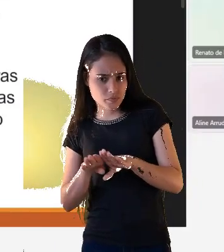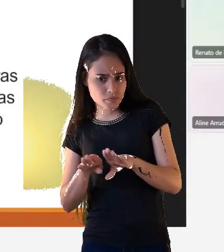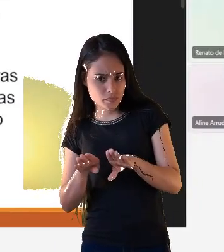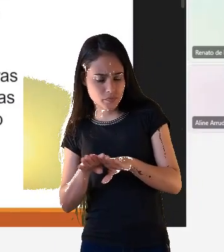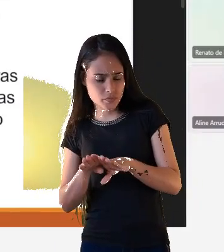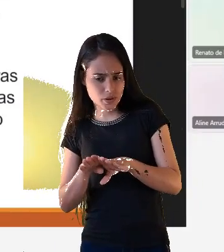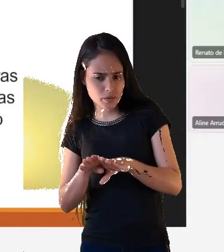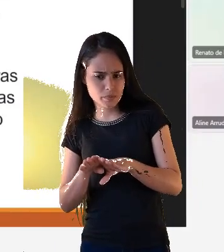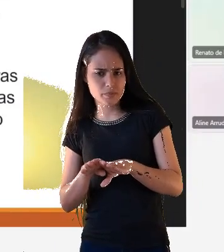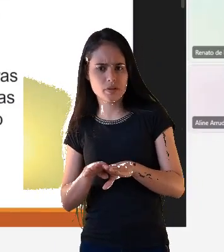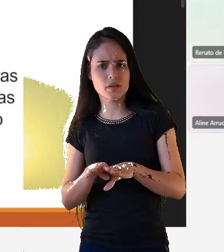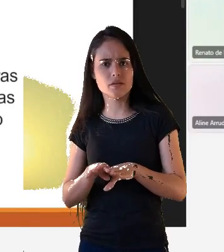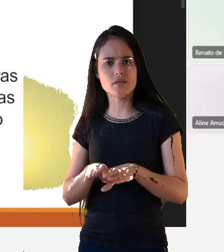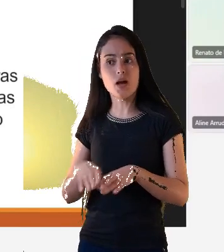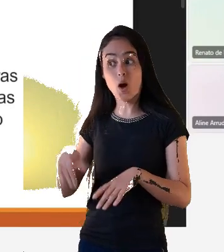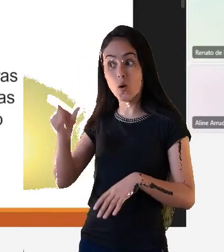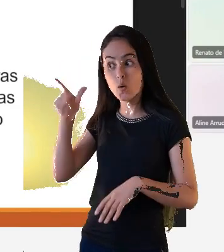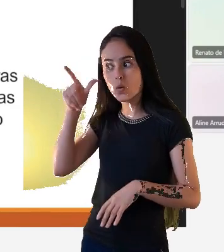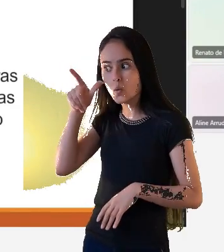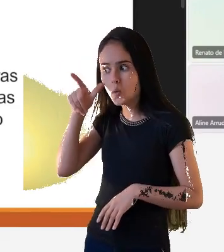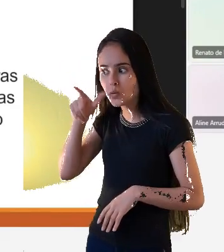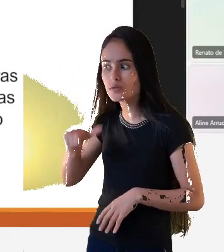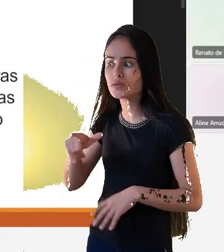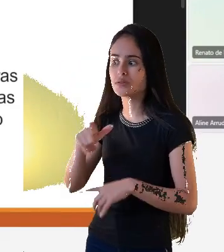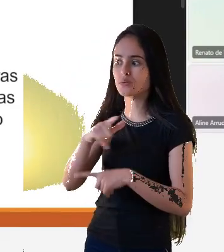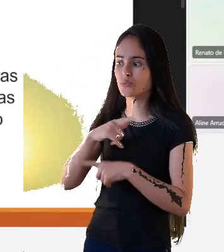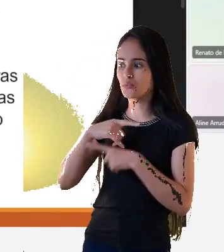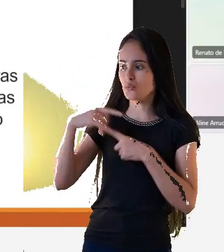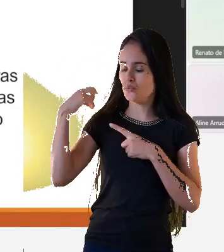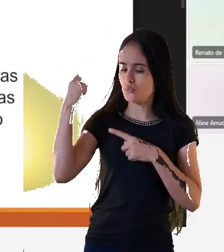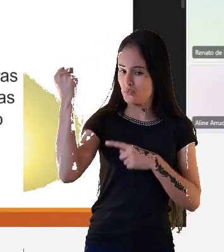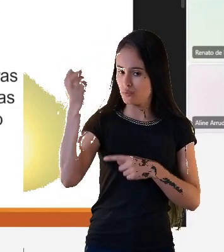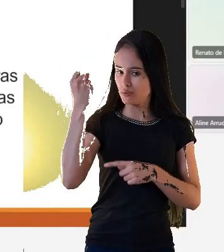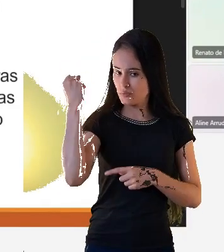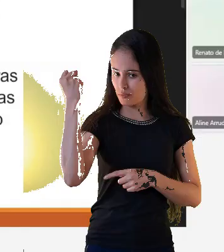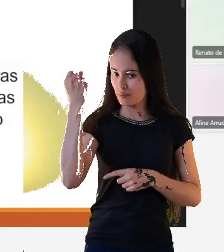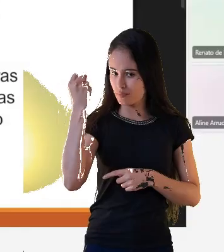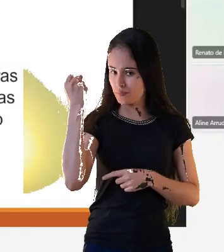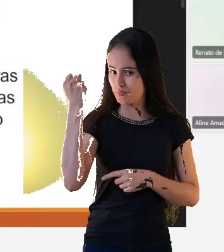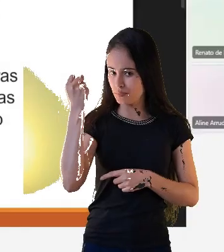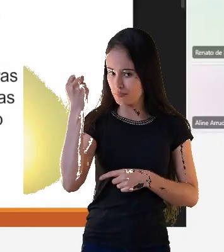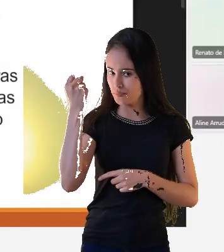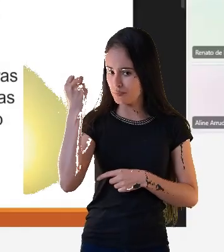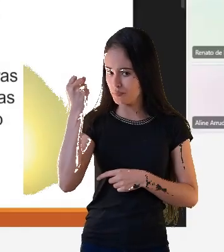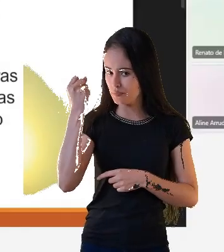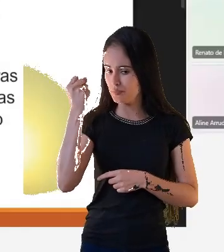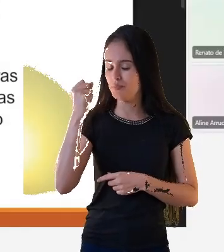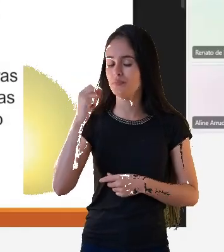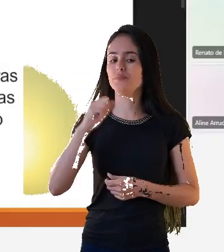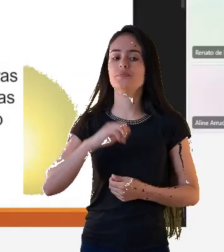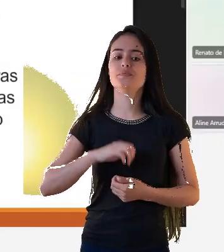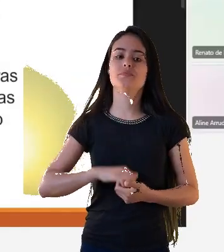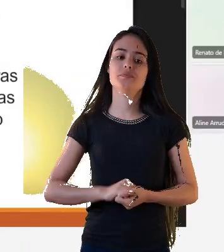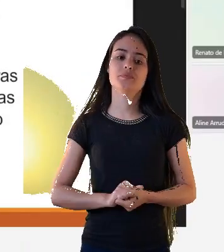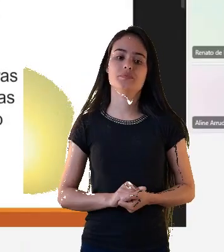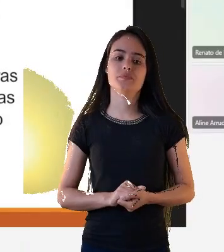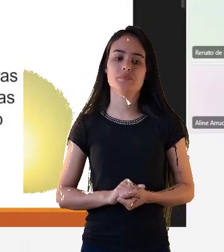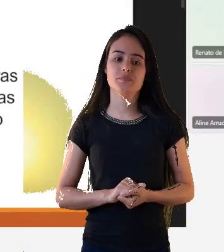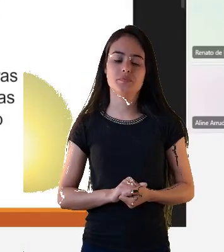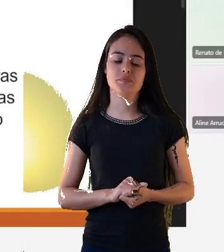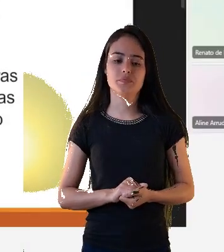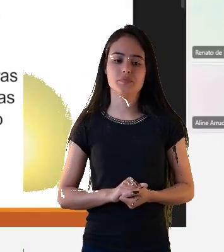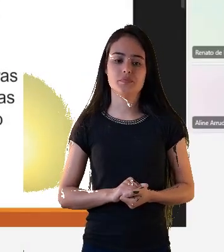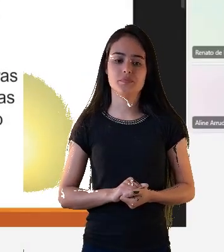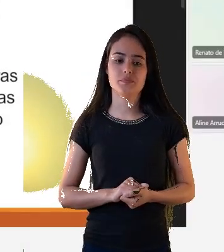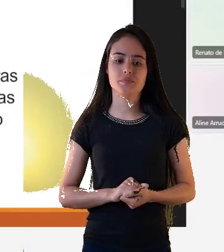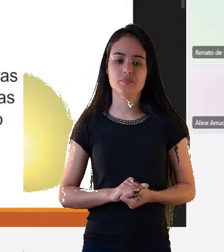folhas, né? Então, ficou muito conhecida por esses dois episódios, né? Tanto de